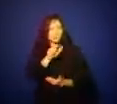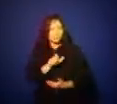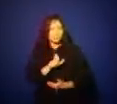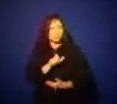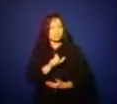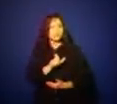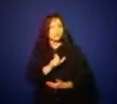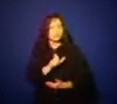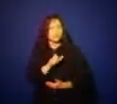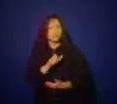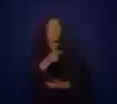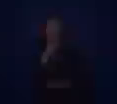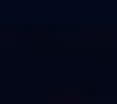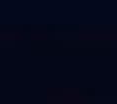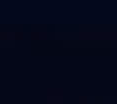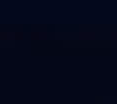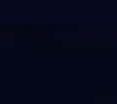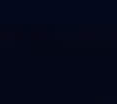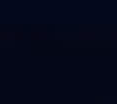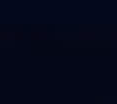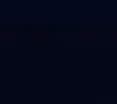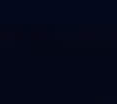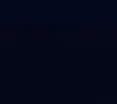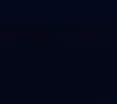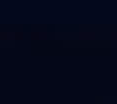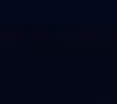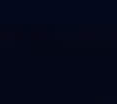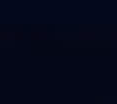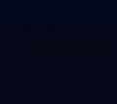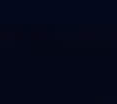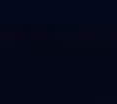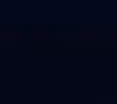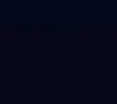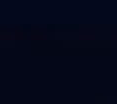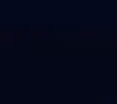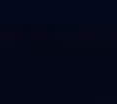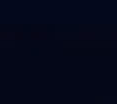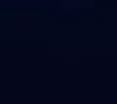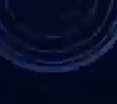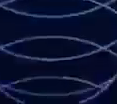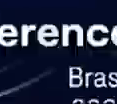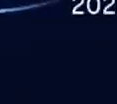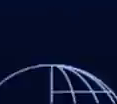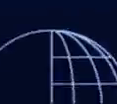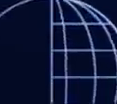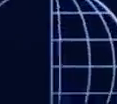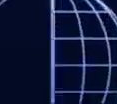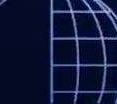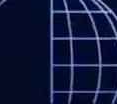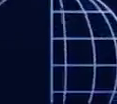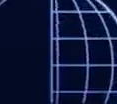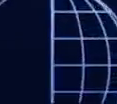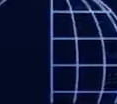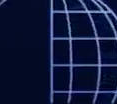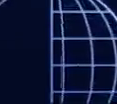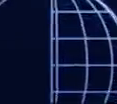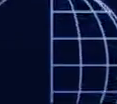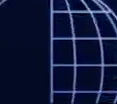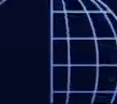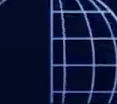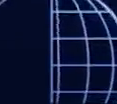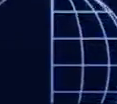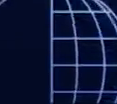presente Roberto Campos Neto e Presidente Roberto Campos deu uma entrevista ontem